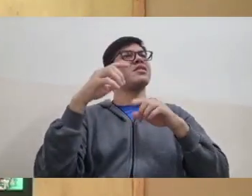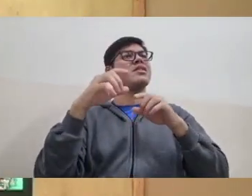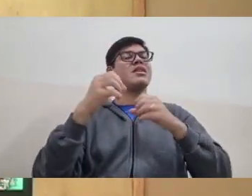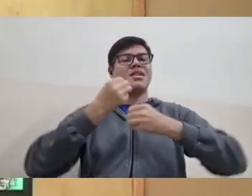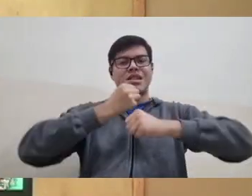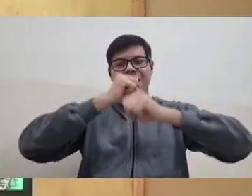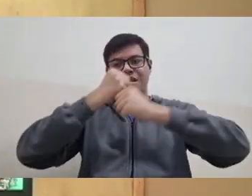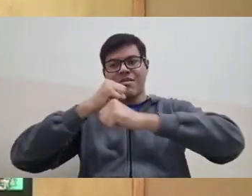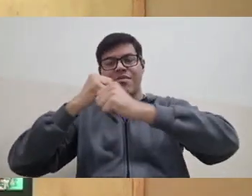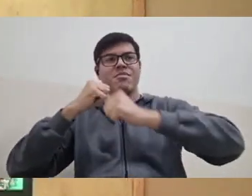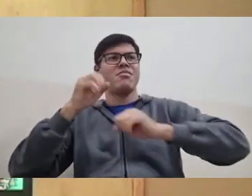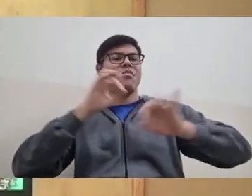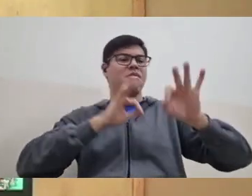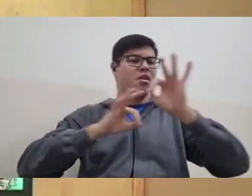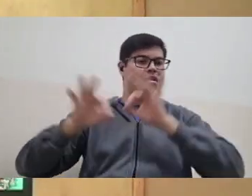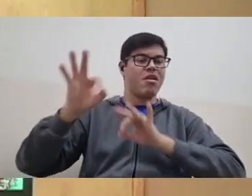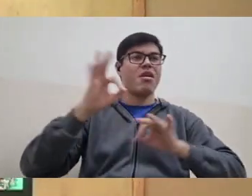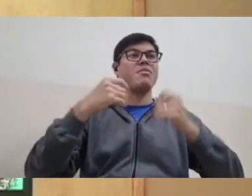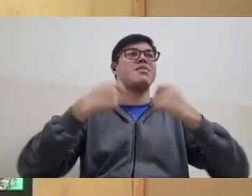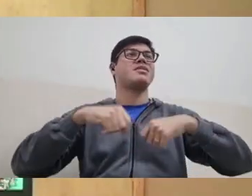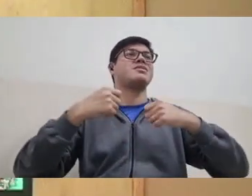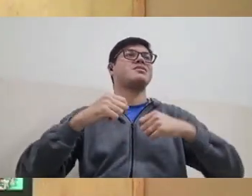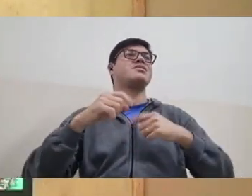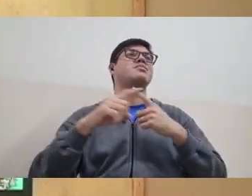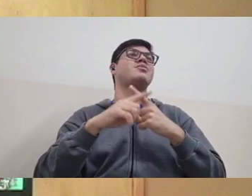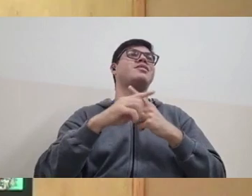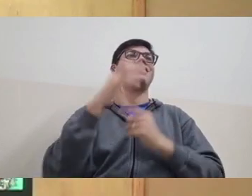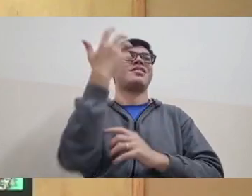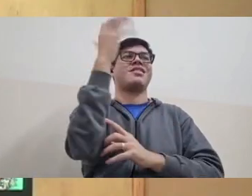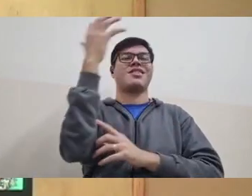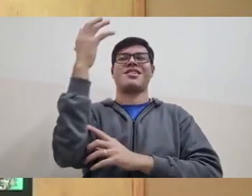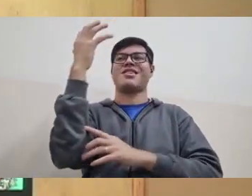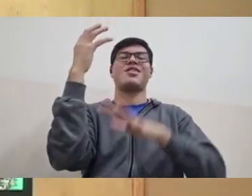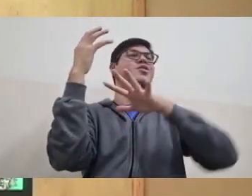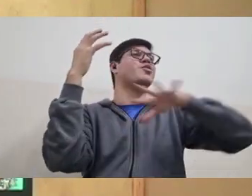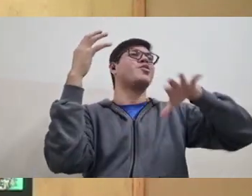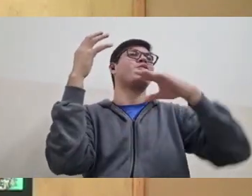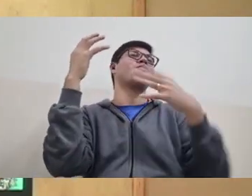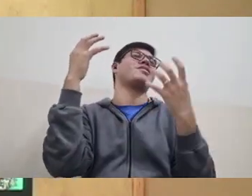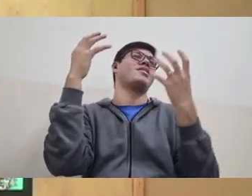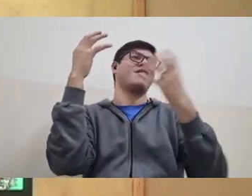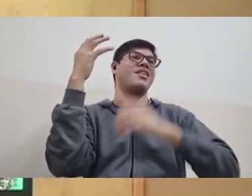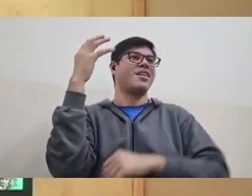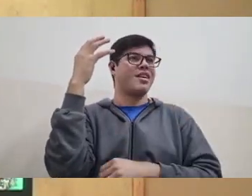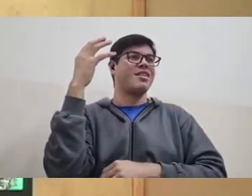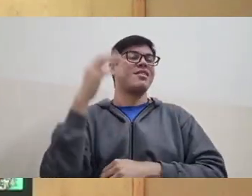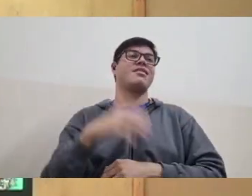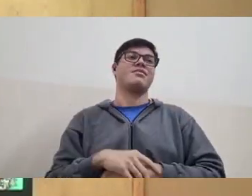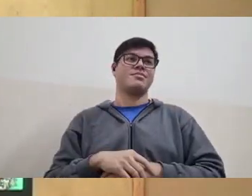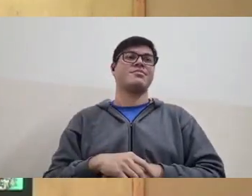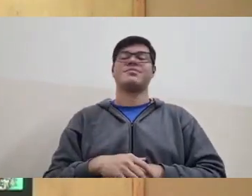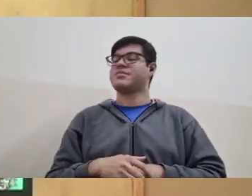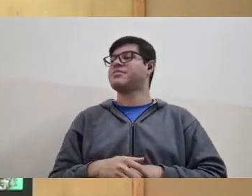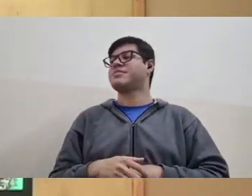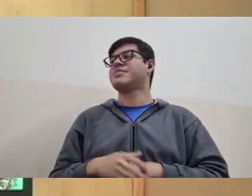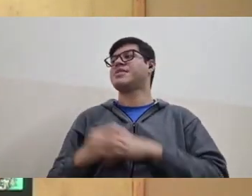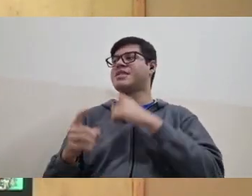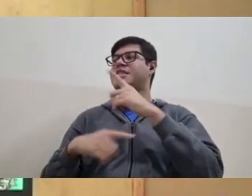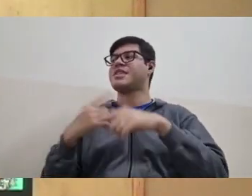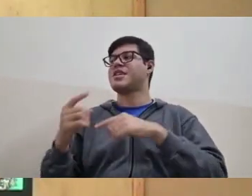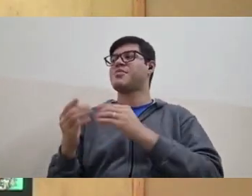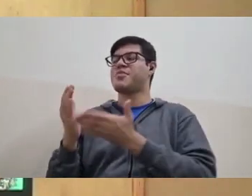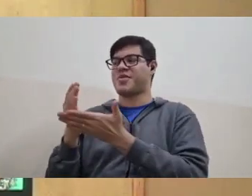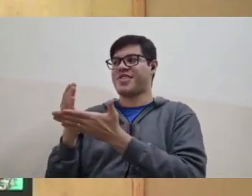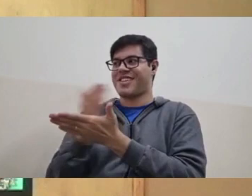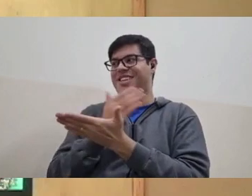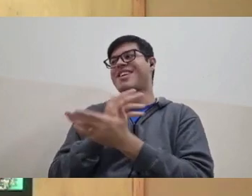precisa manejar isso da melhor forma, porque a sombra todo mundo quer. Nós estamos falando só de árvores por enquanto, mas depois nós vamos mudar o rumo da prosa, viu?